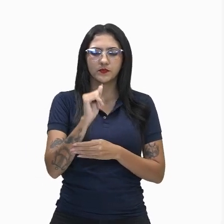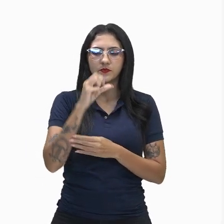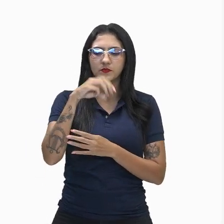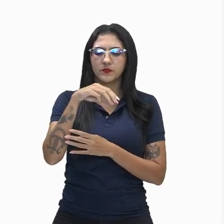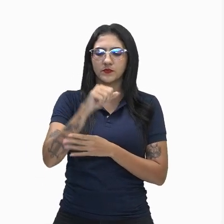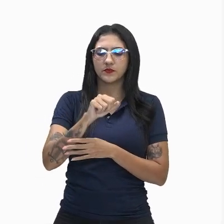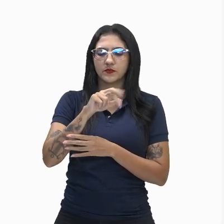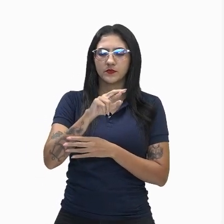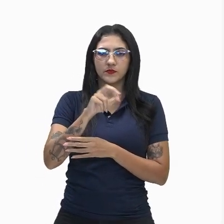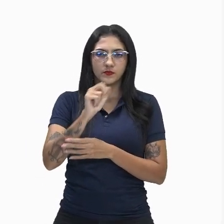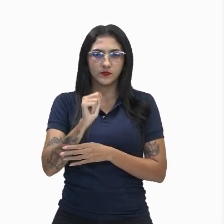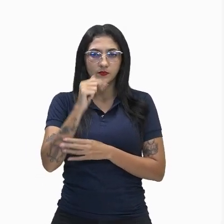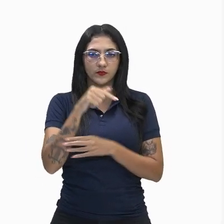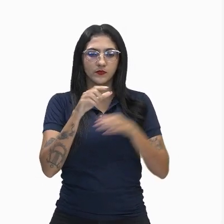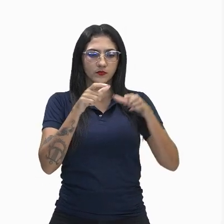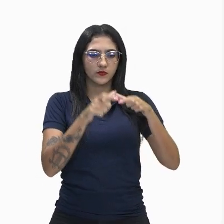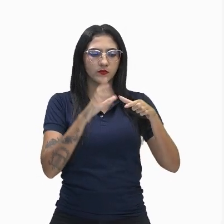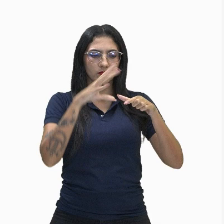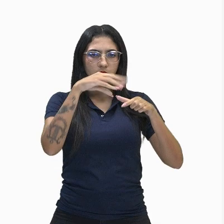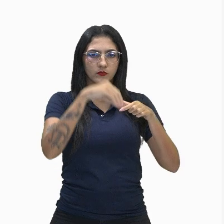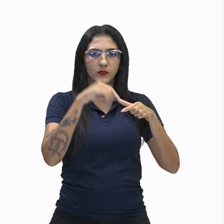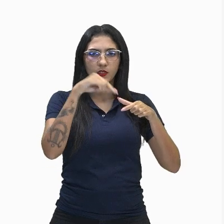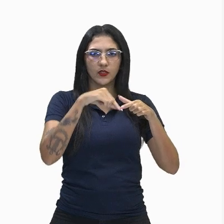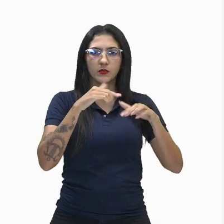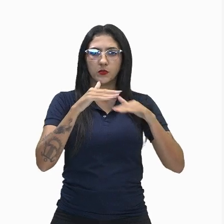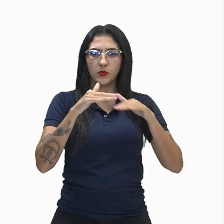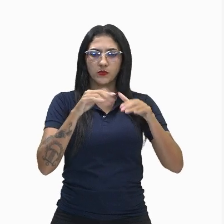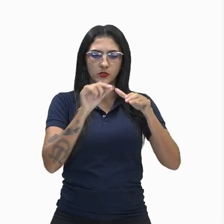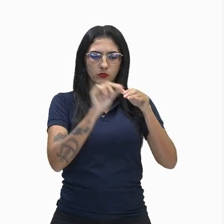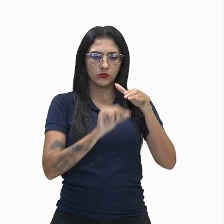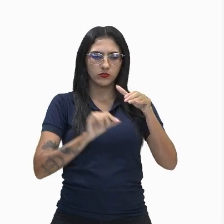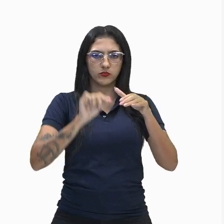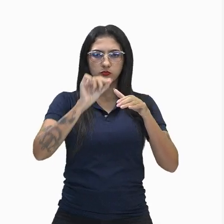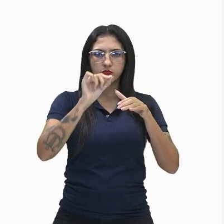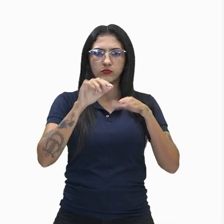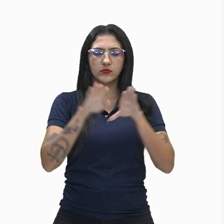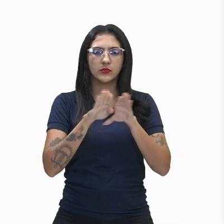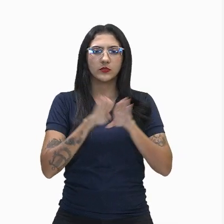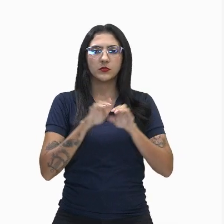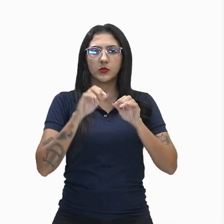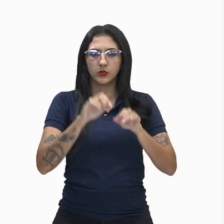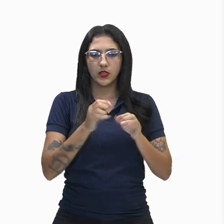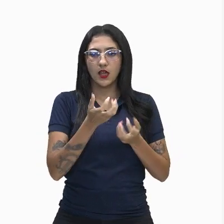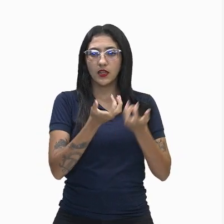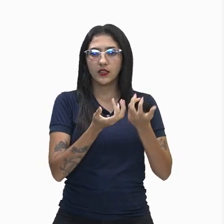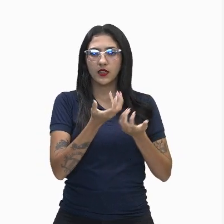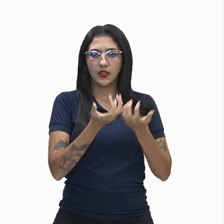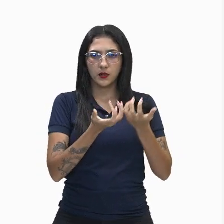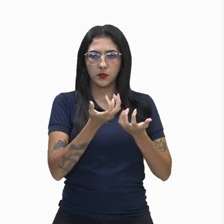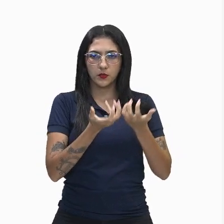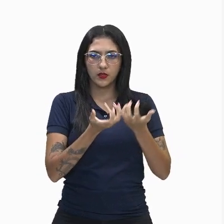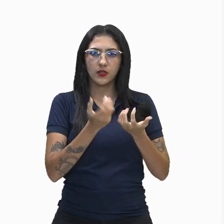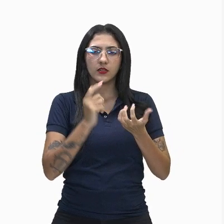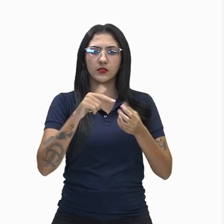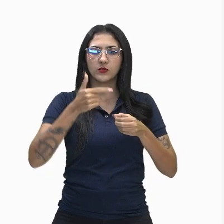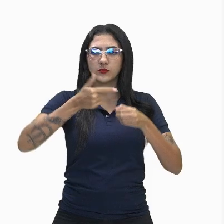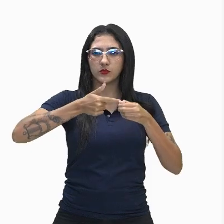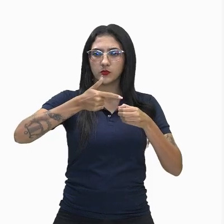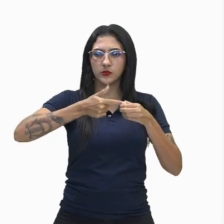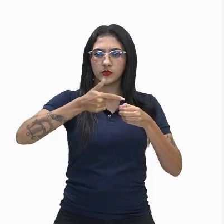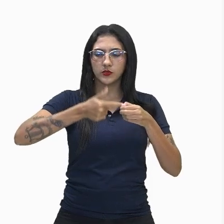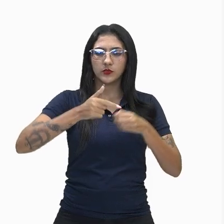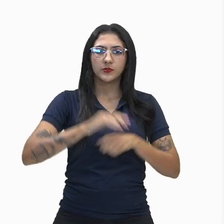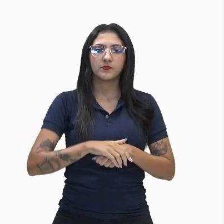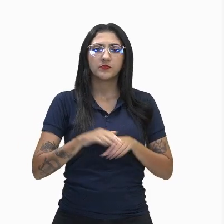o local onde ocorre o movimento do pistão e a combustão em si, ou seja, a queima do combustível. Nós